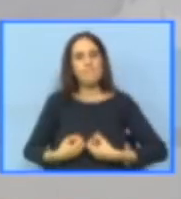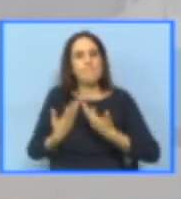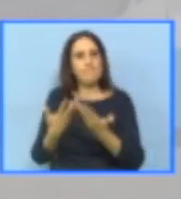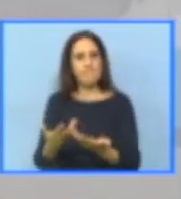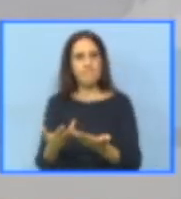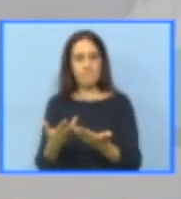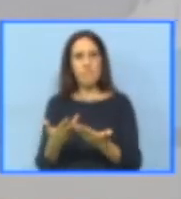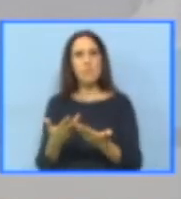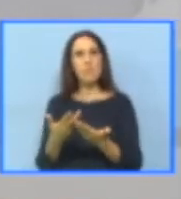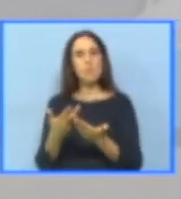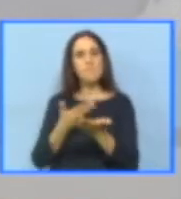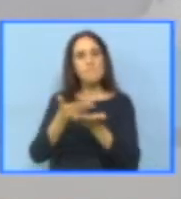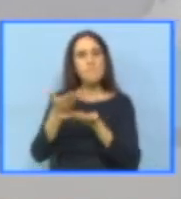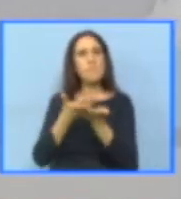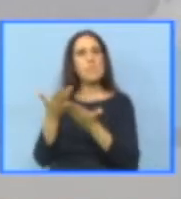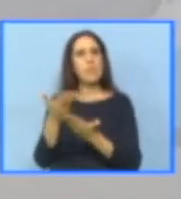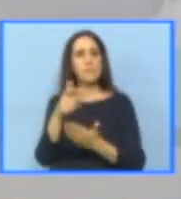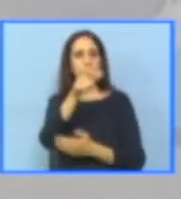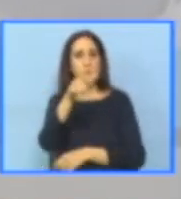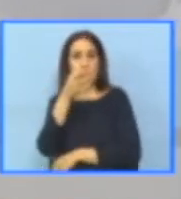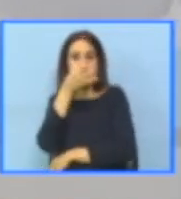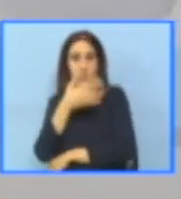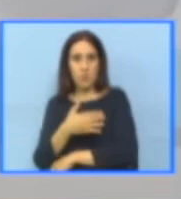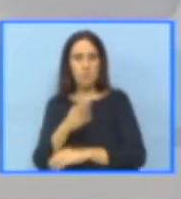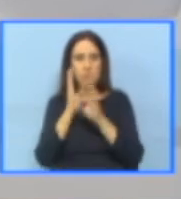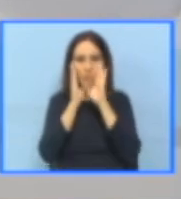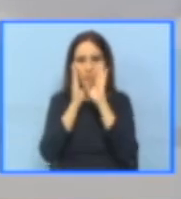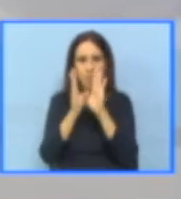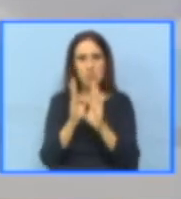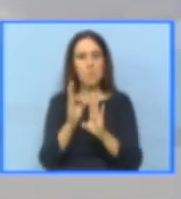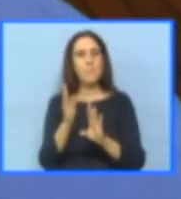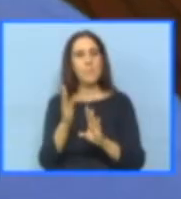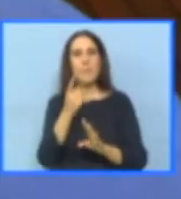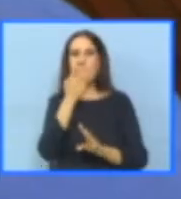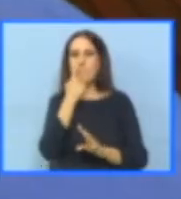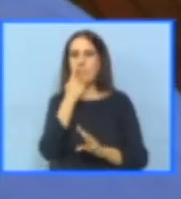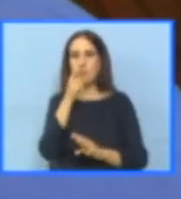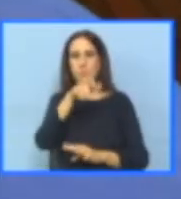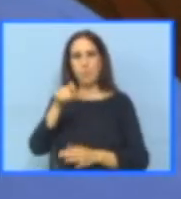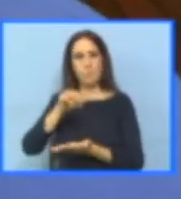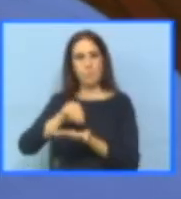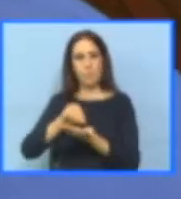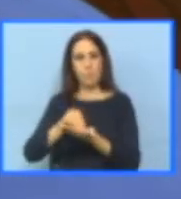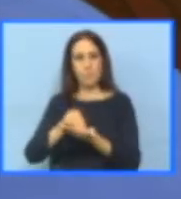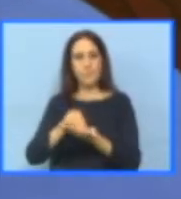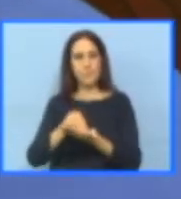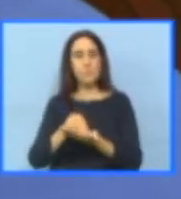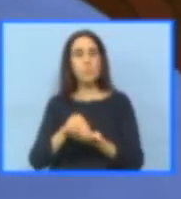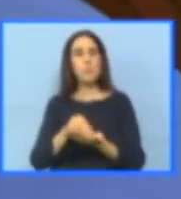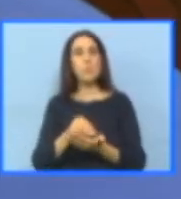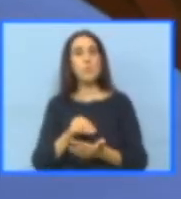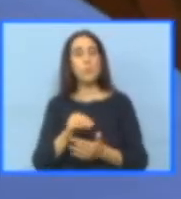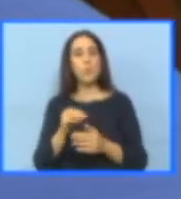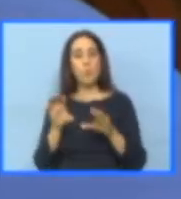a atenção aos mais frágeis e a opção preferencial pelos pobres, que o Concílio Vaticano II vem